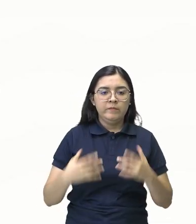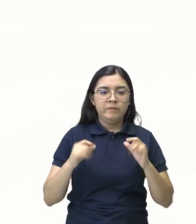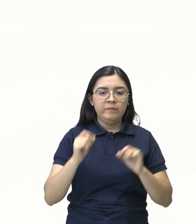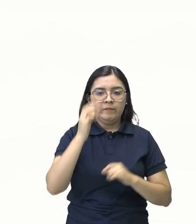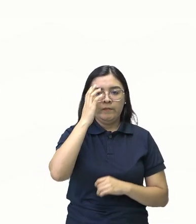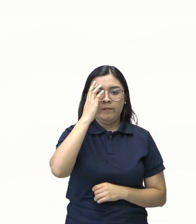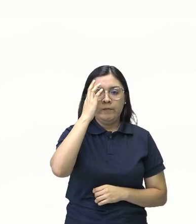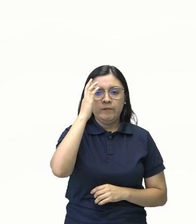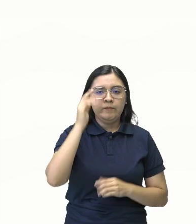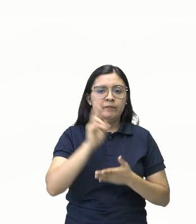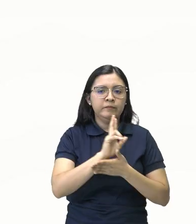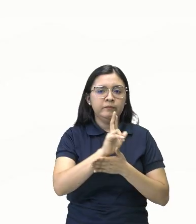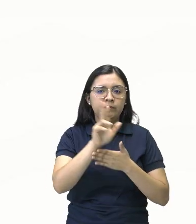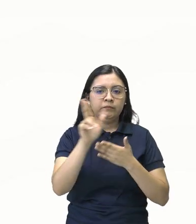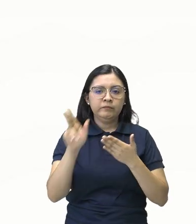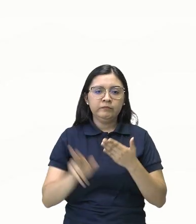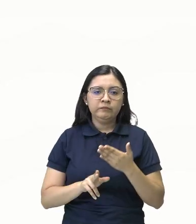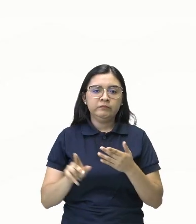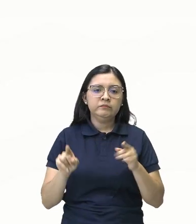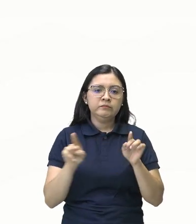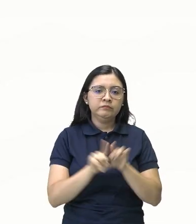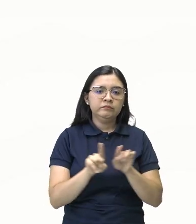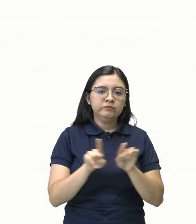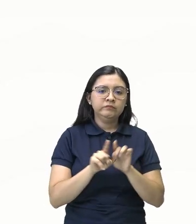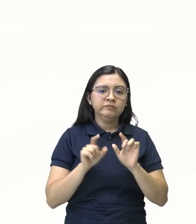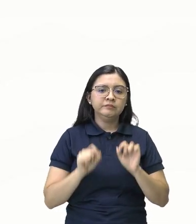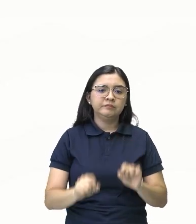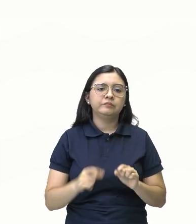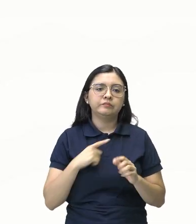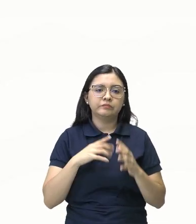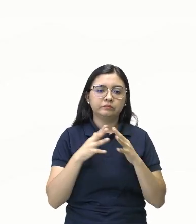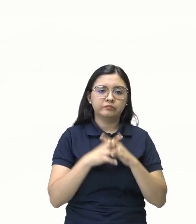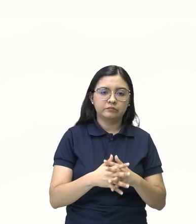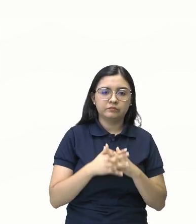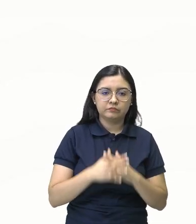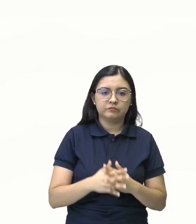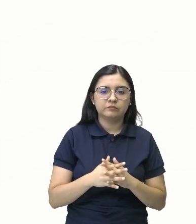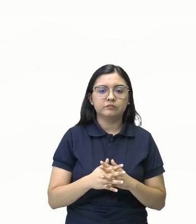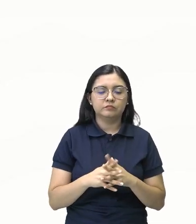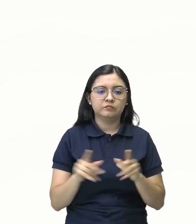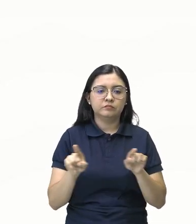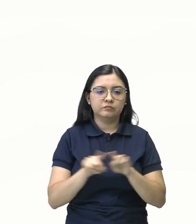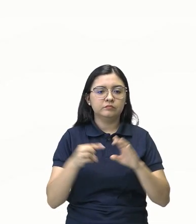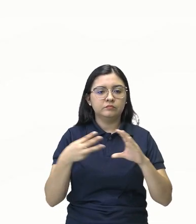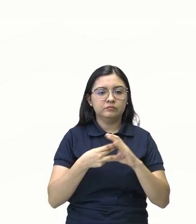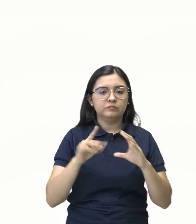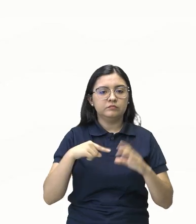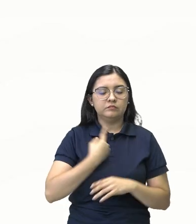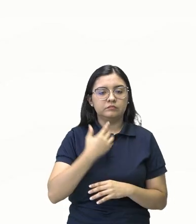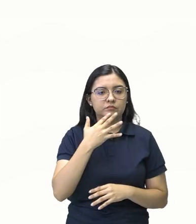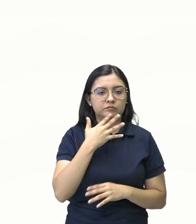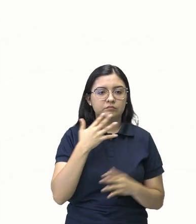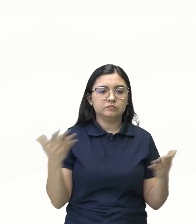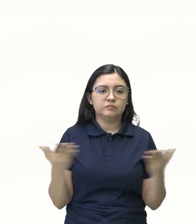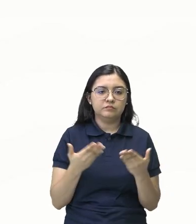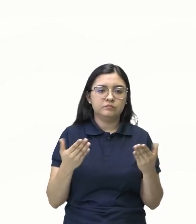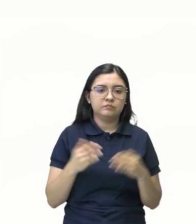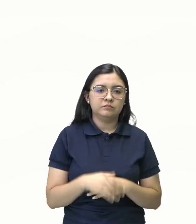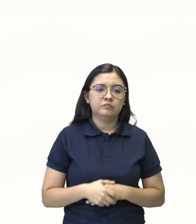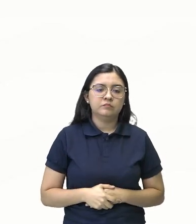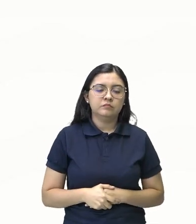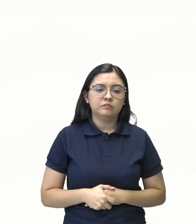de diversificação, né, da complexidade das células que nós conhecemos hoje,